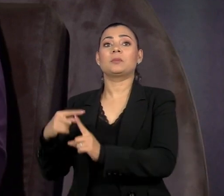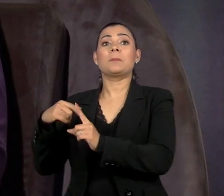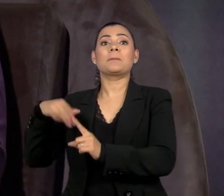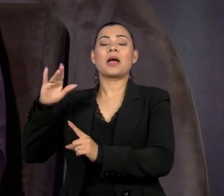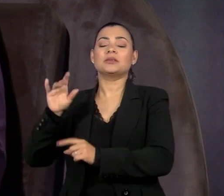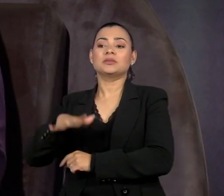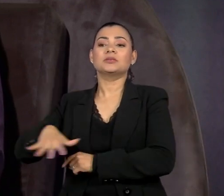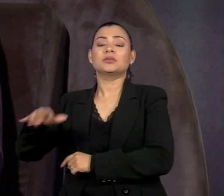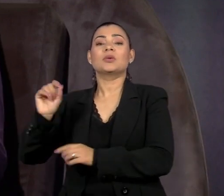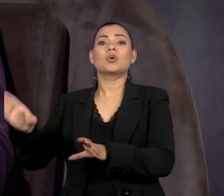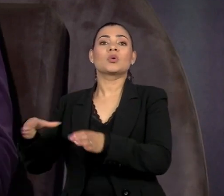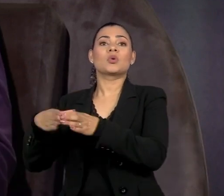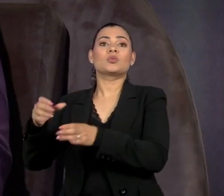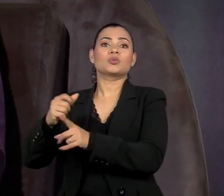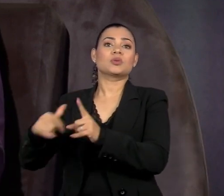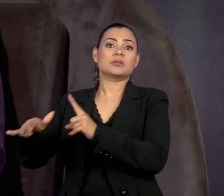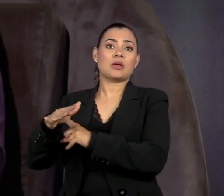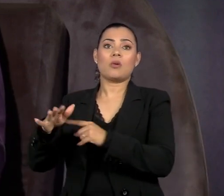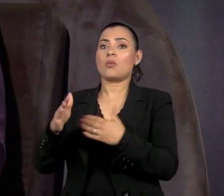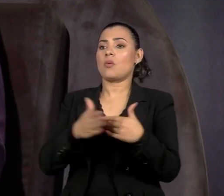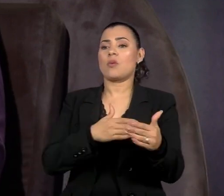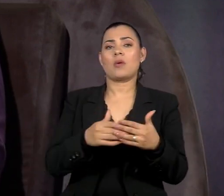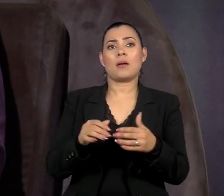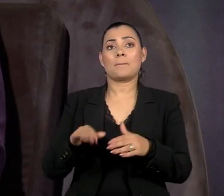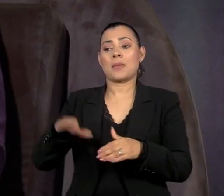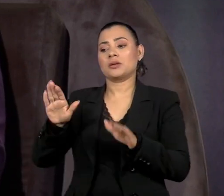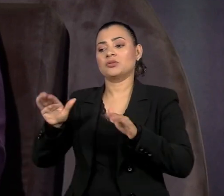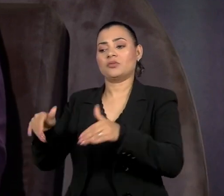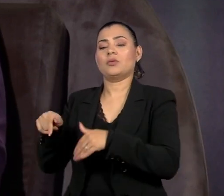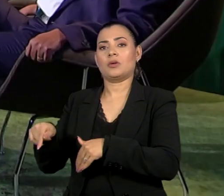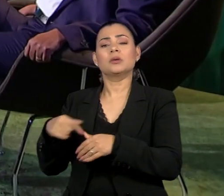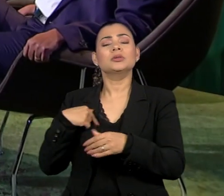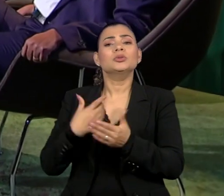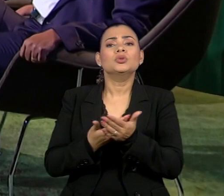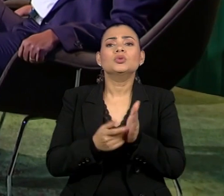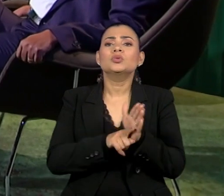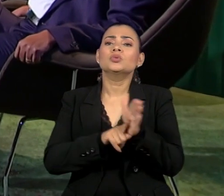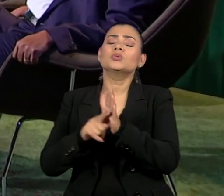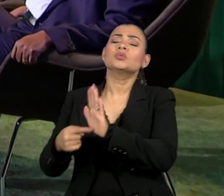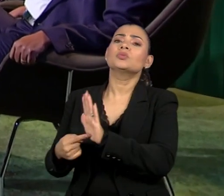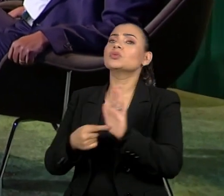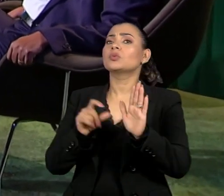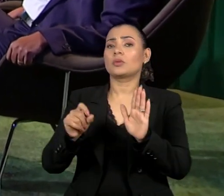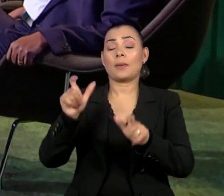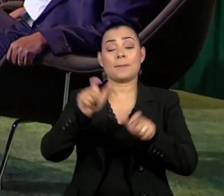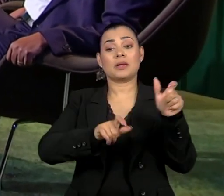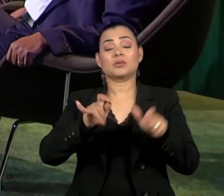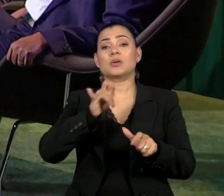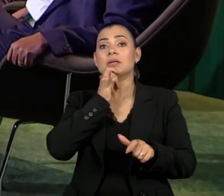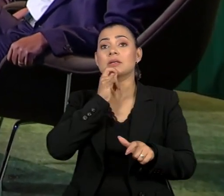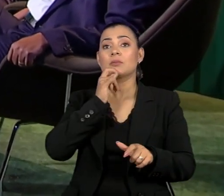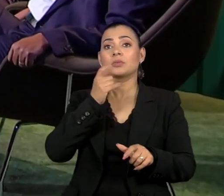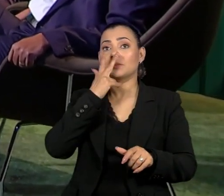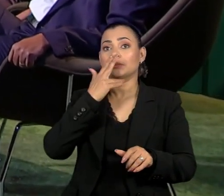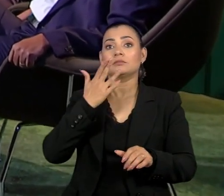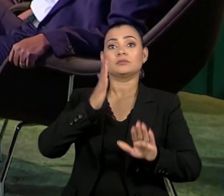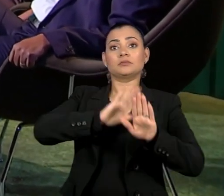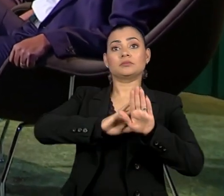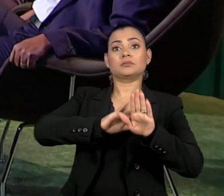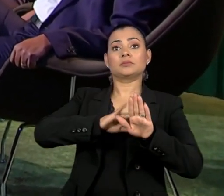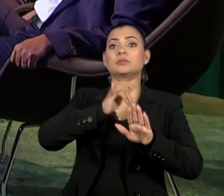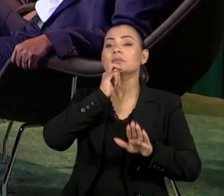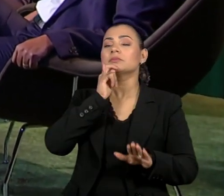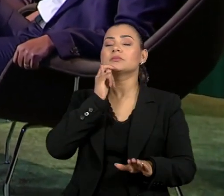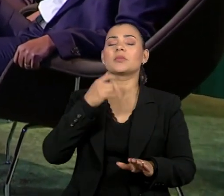relação a determinado grupo social, de modo geral. Então, existem vários estudos que mostram que pessoas que têm vieses inconscientes menores, por exemplo,